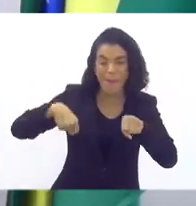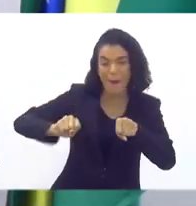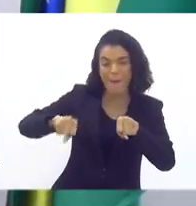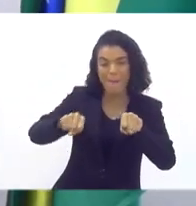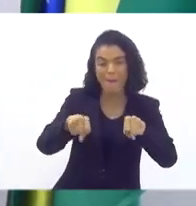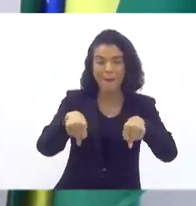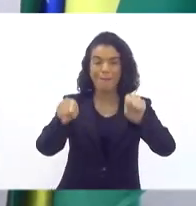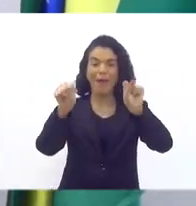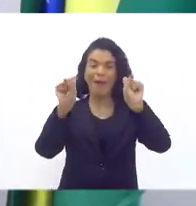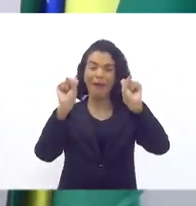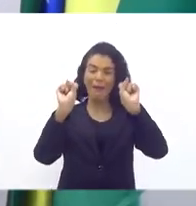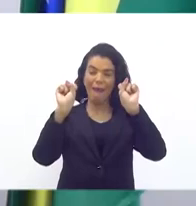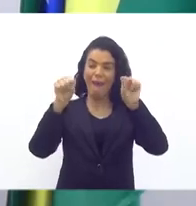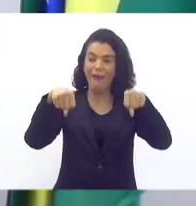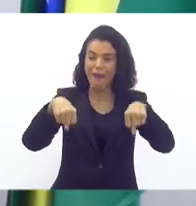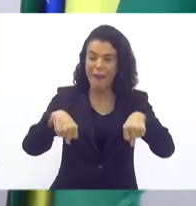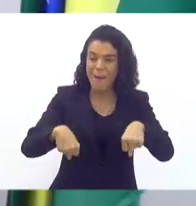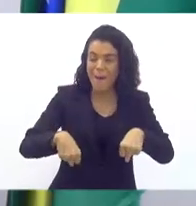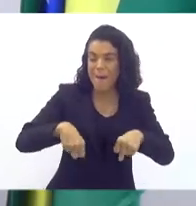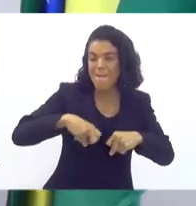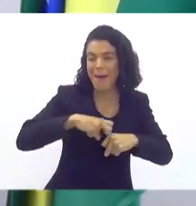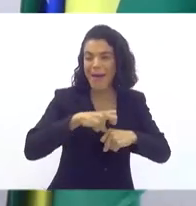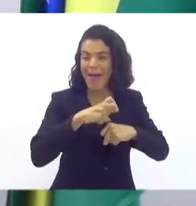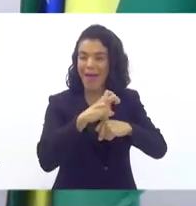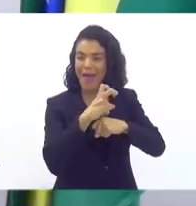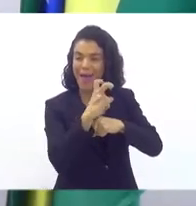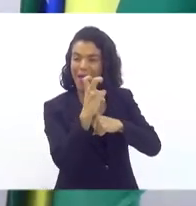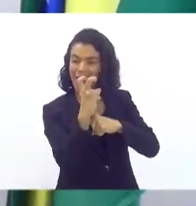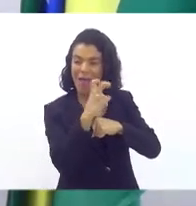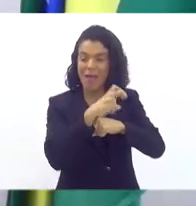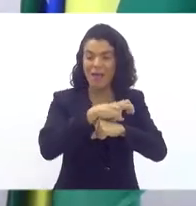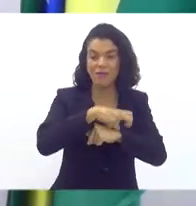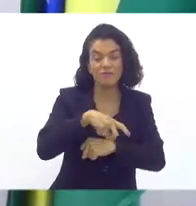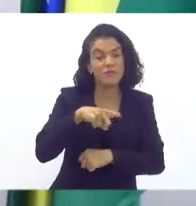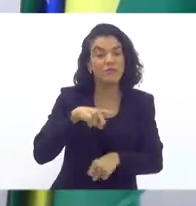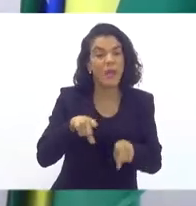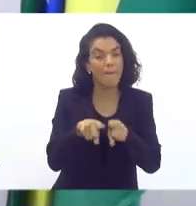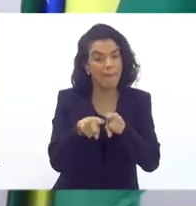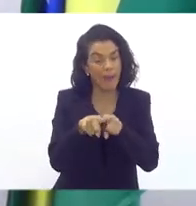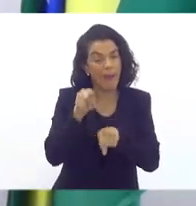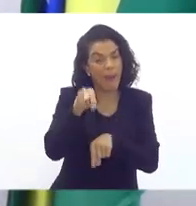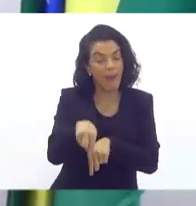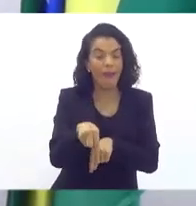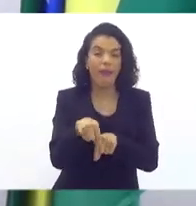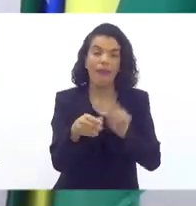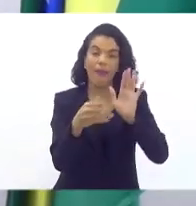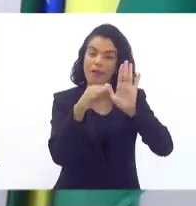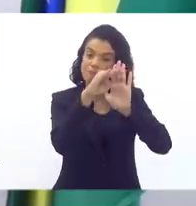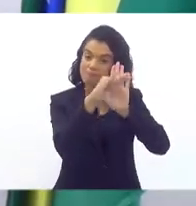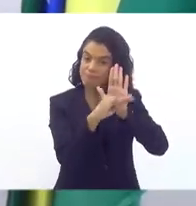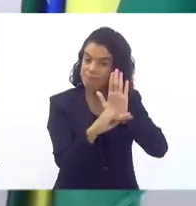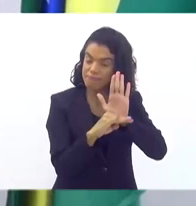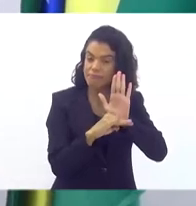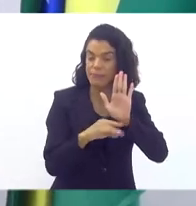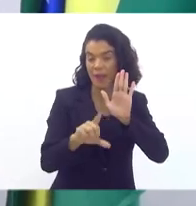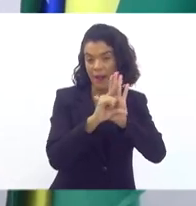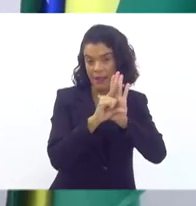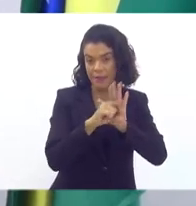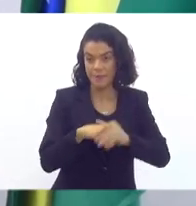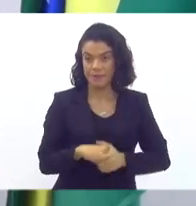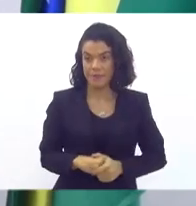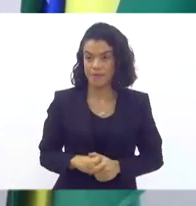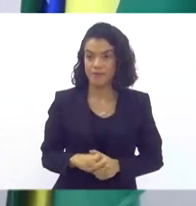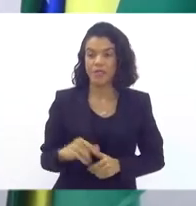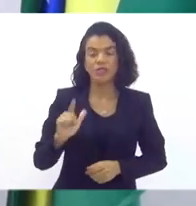desordem com uma baderna sem tamanho era também o escopo dessa é medida havia